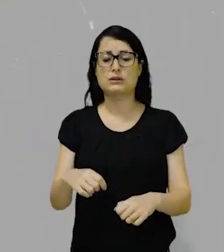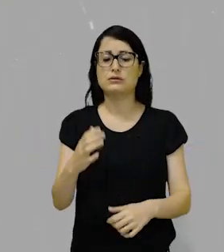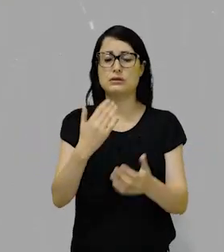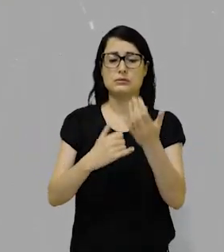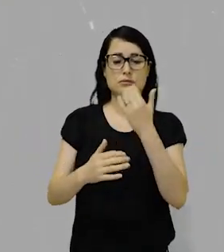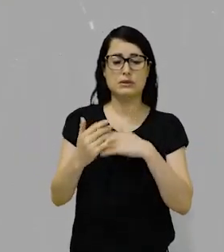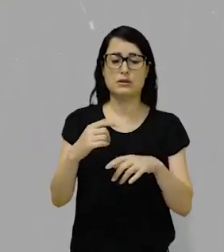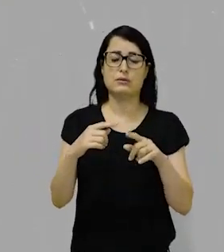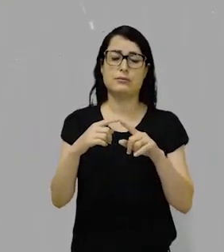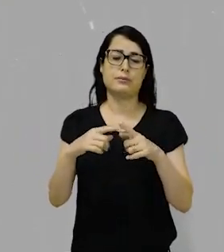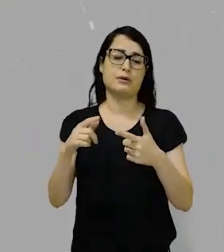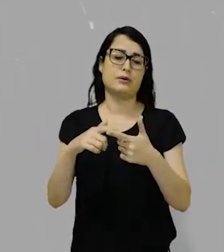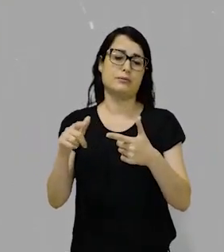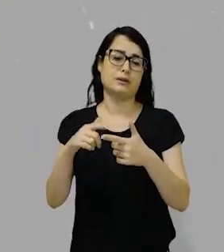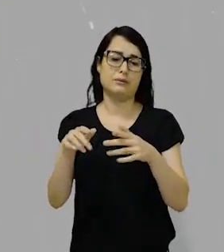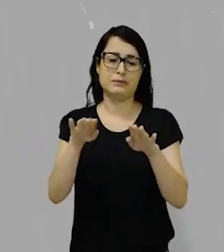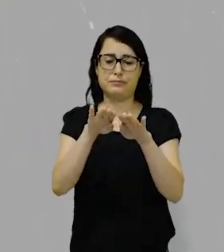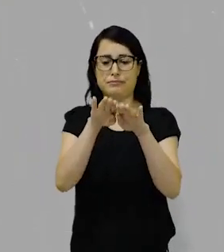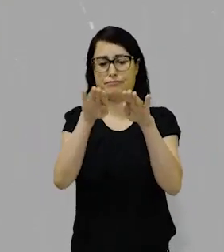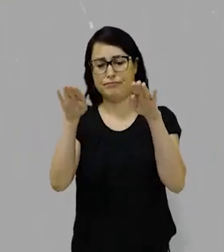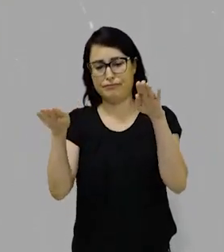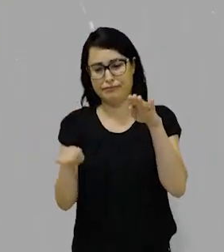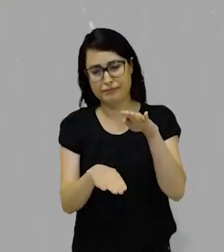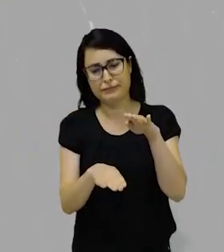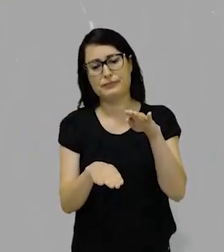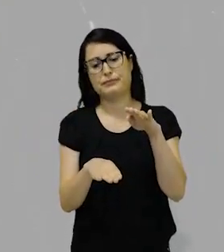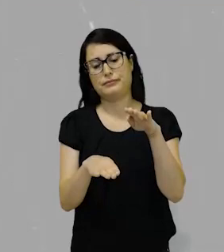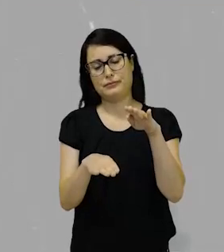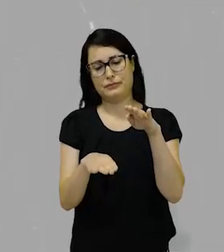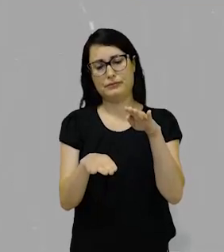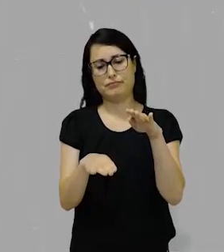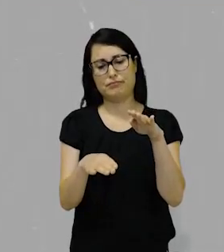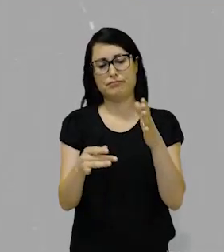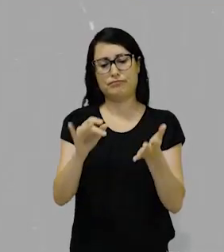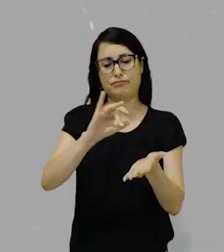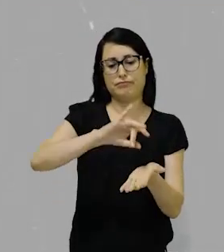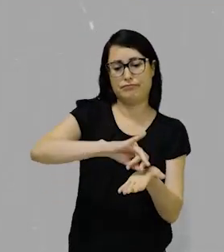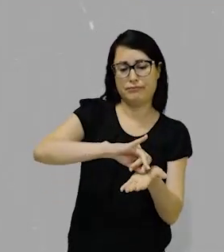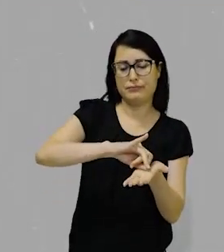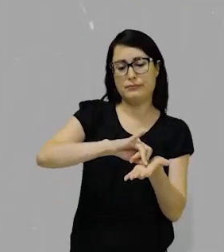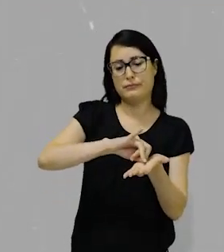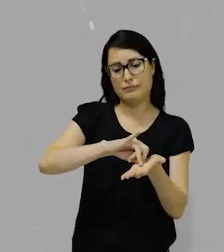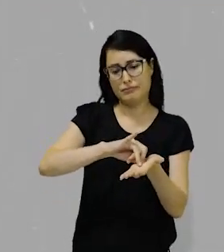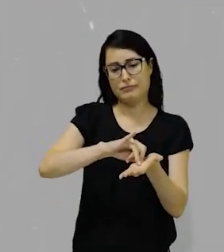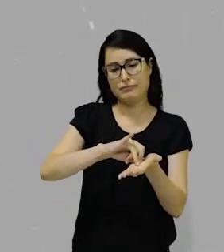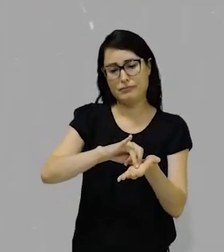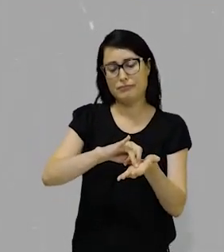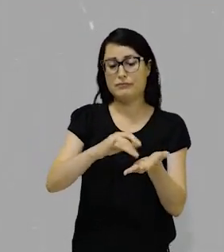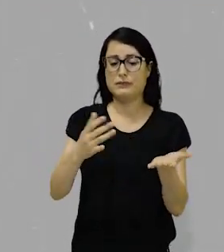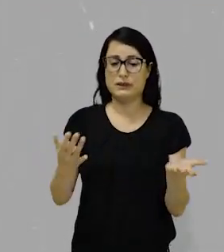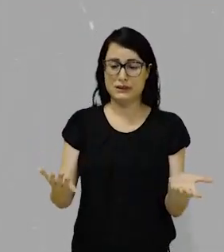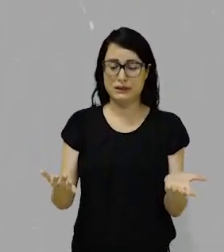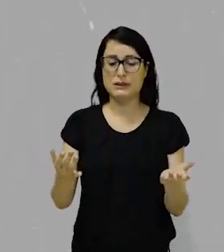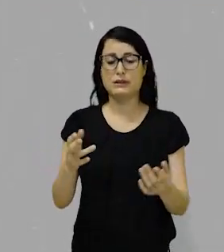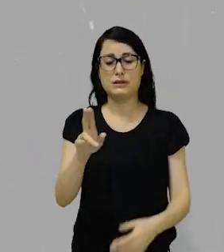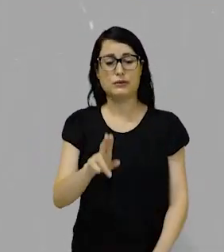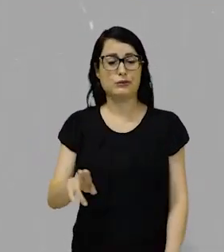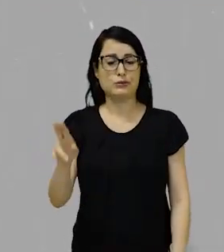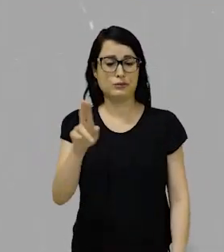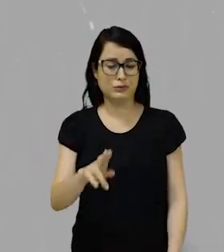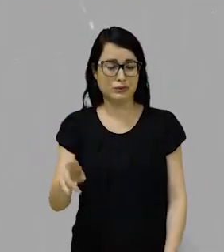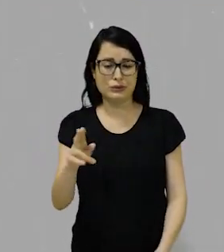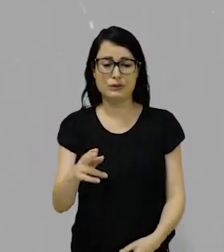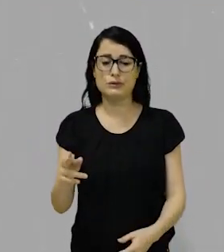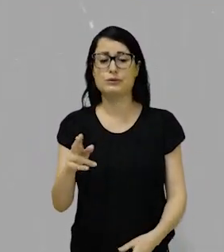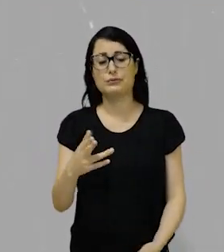é a desigualdade. O grande problema é o fator capitalista chamado consumismo, galera, que aumenta